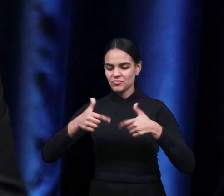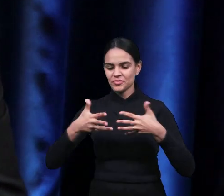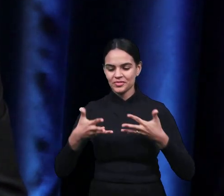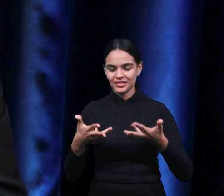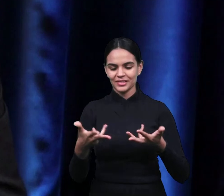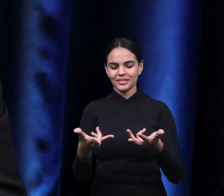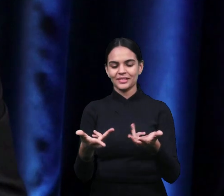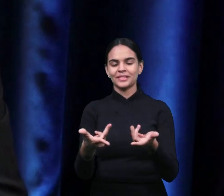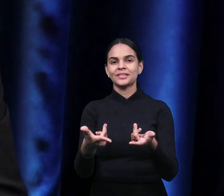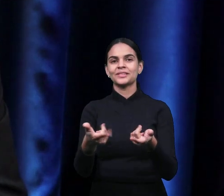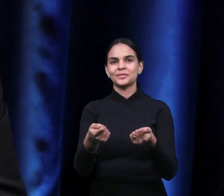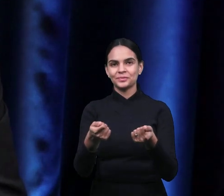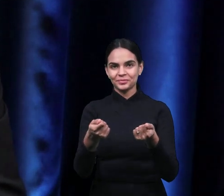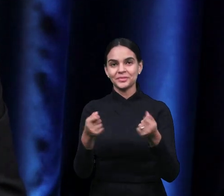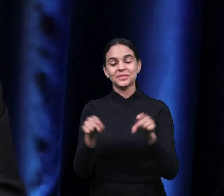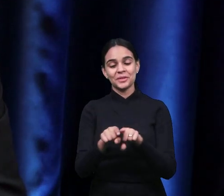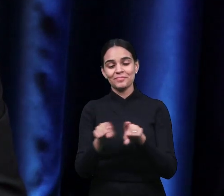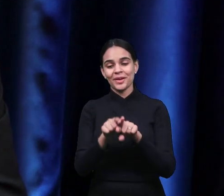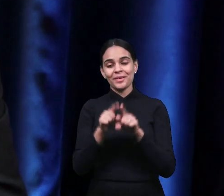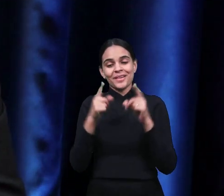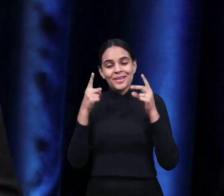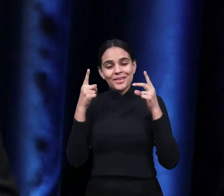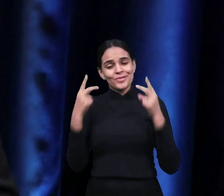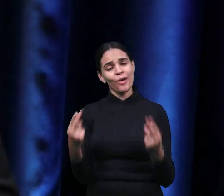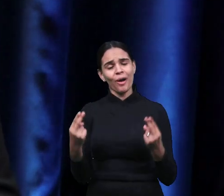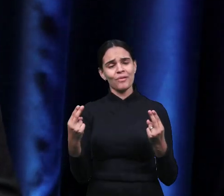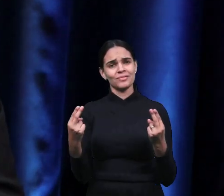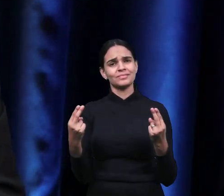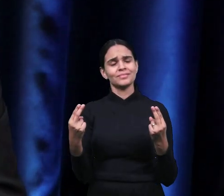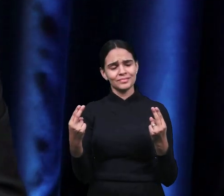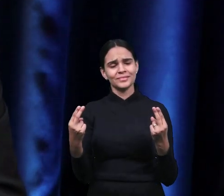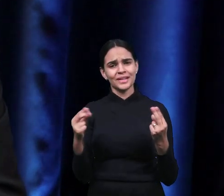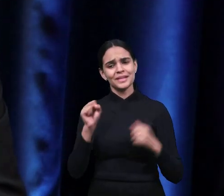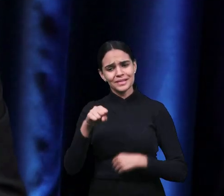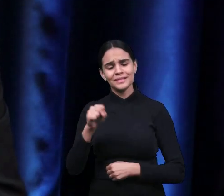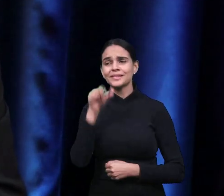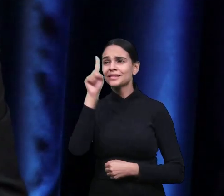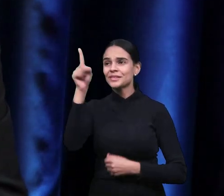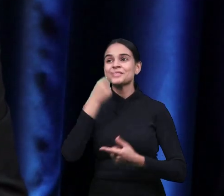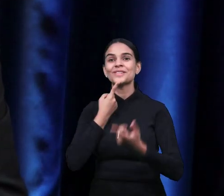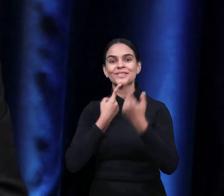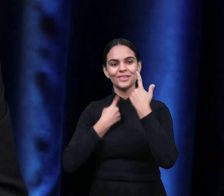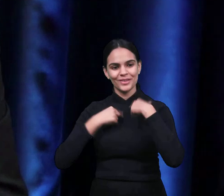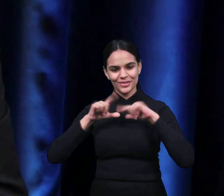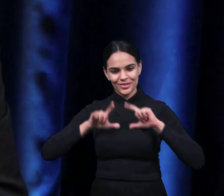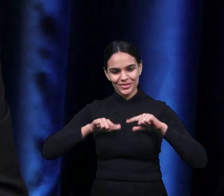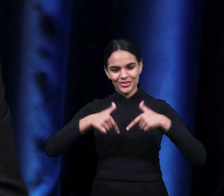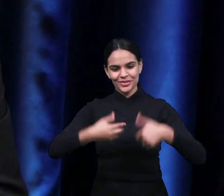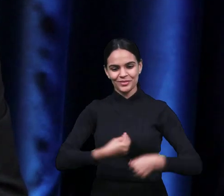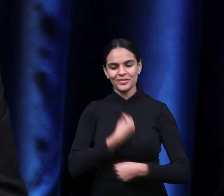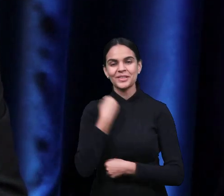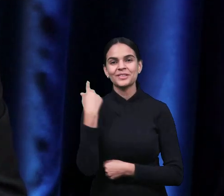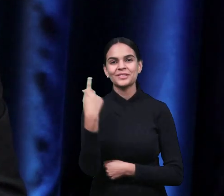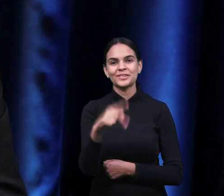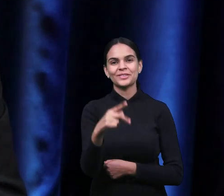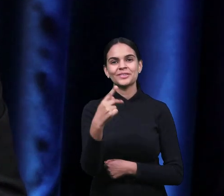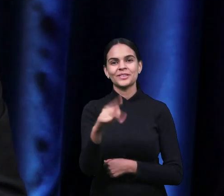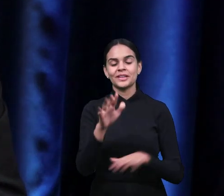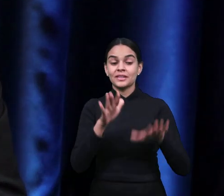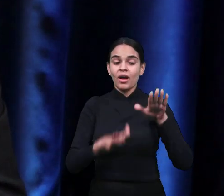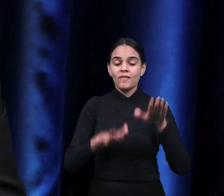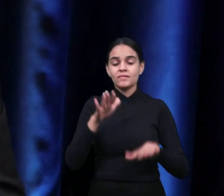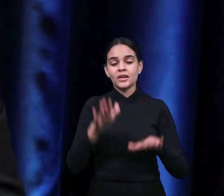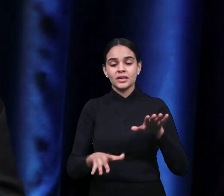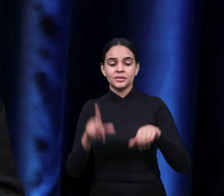dele. E é essa operação que Jesus quer fazer na sua vida, na vida daqueles que nos ouvem, que vivem momentos,